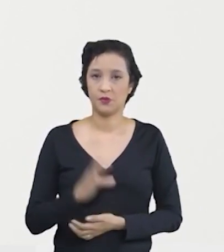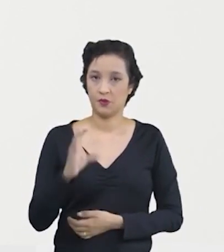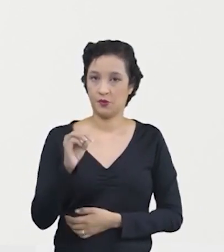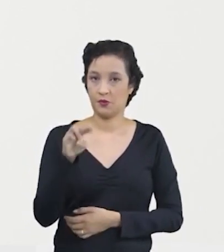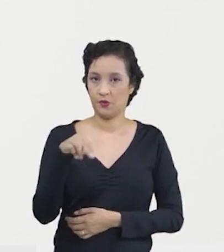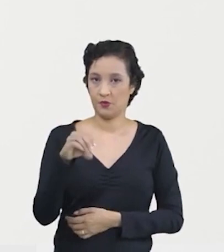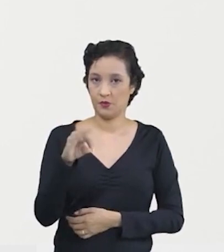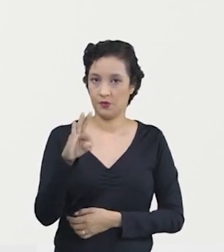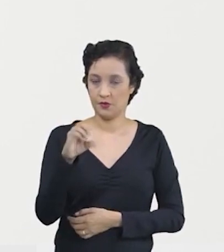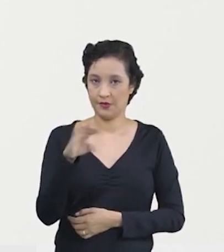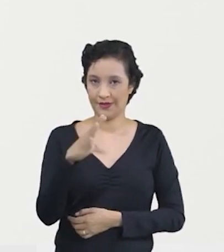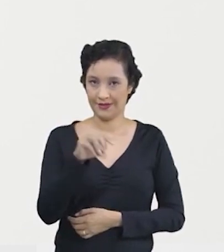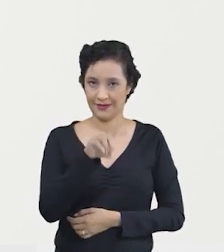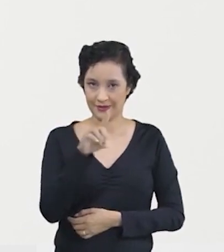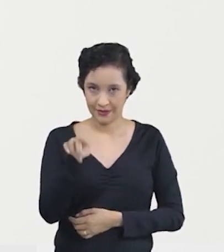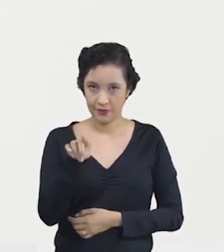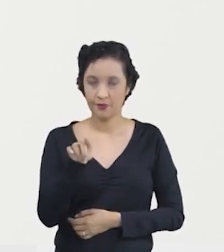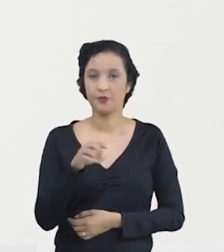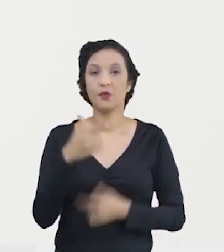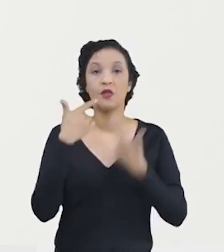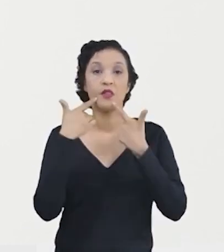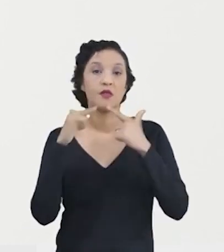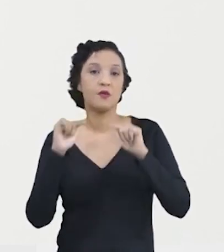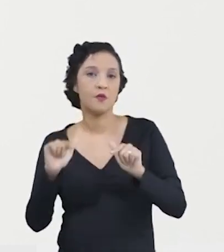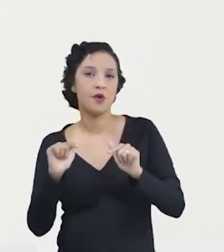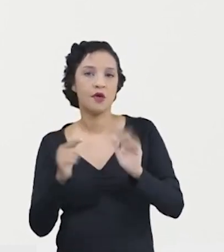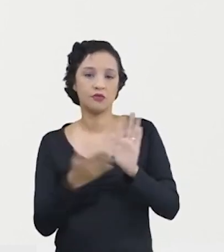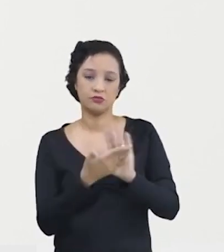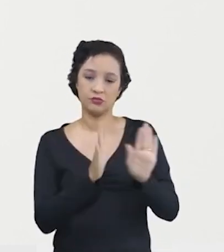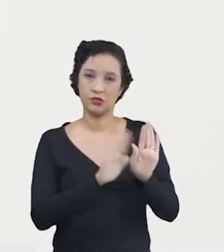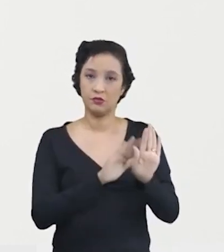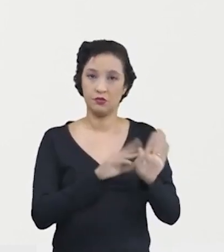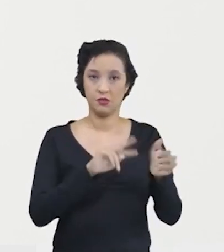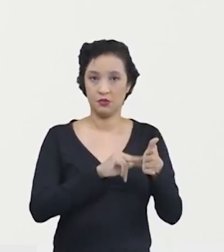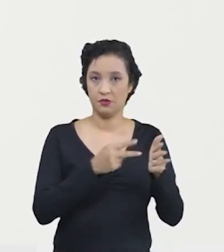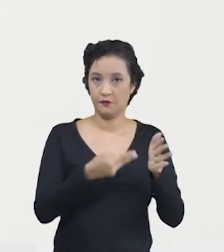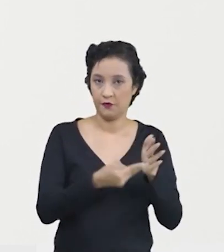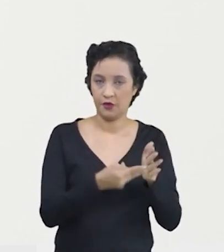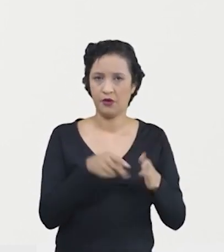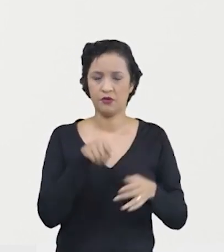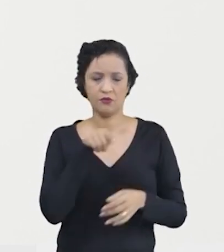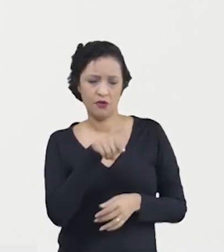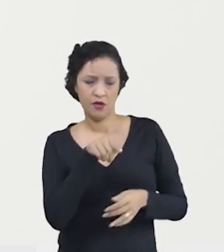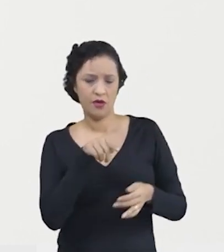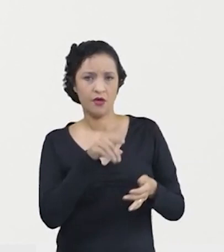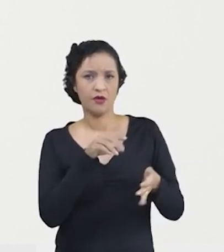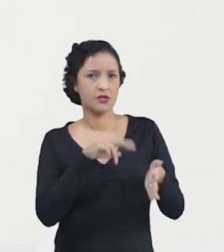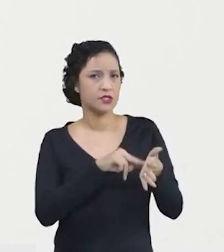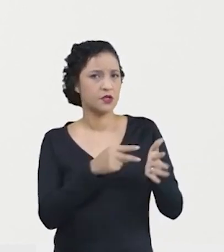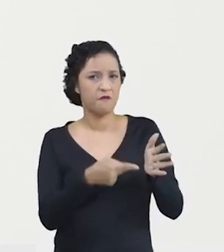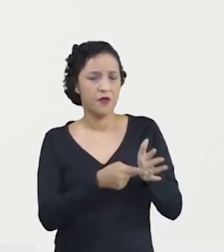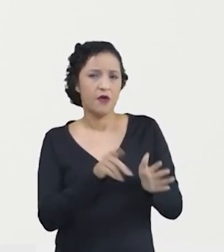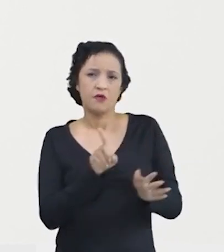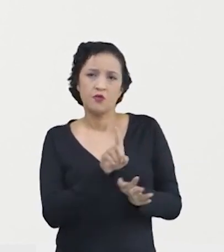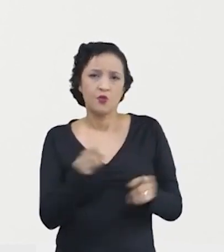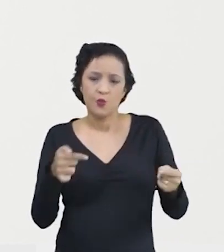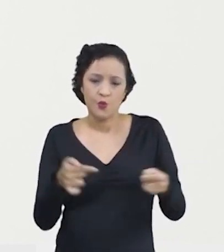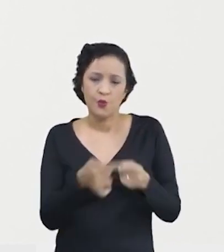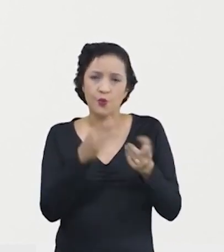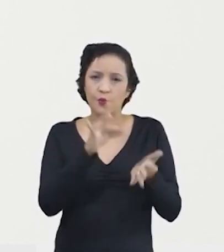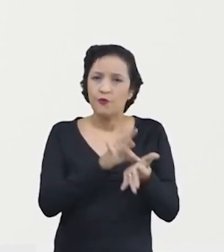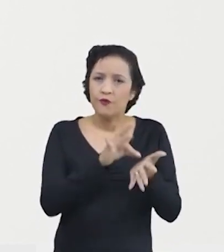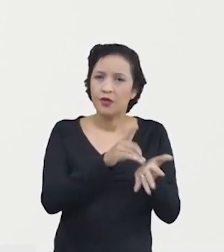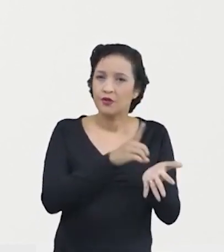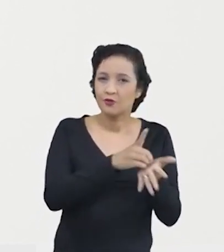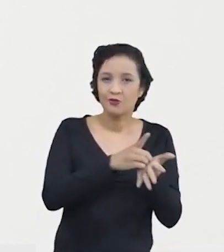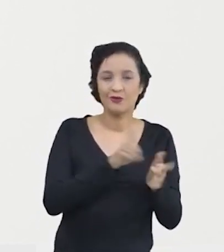Conotação. Linguagem utilizada em seu sentido figurado, ou seja, aquele cujas palavras, expressões ou